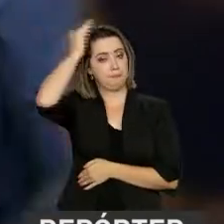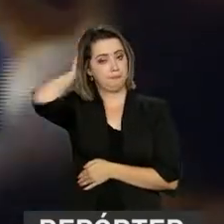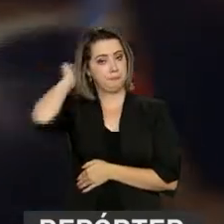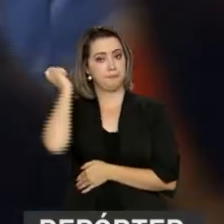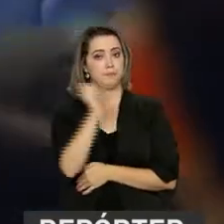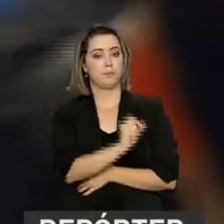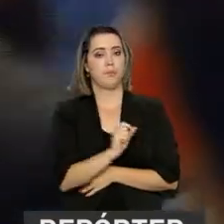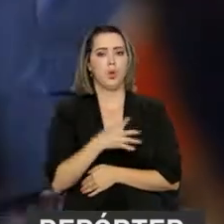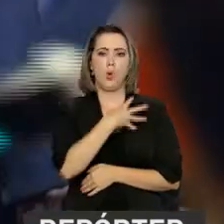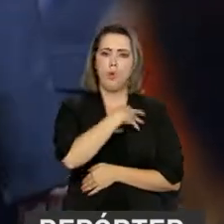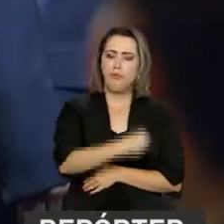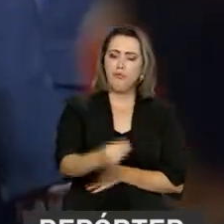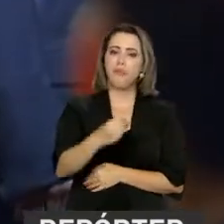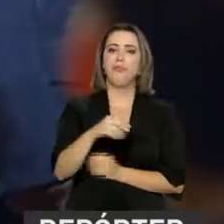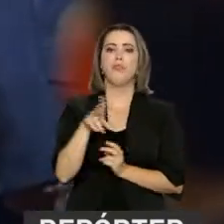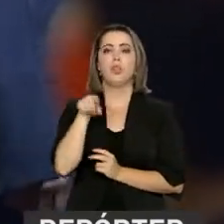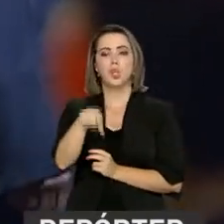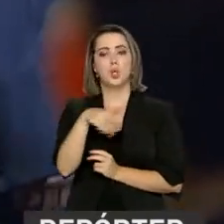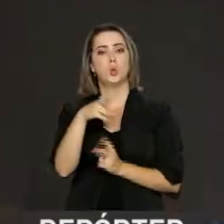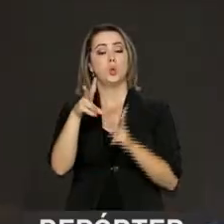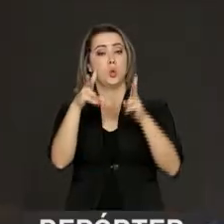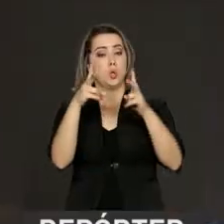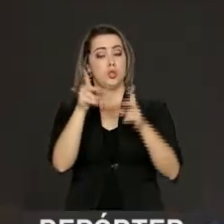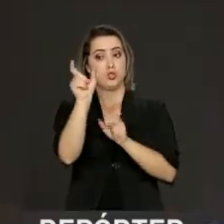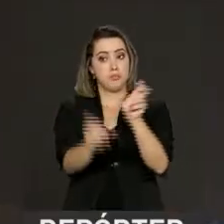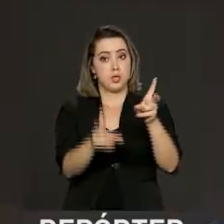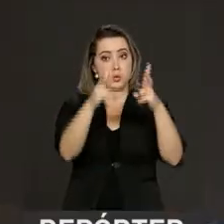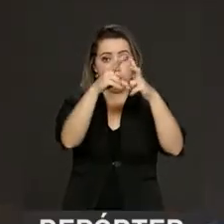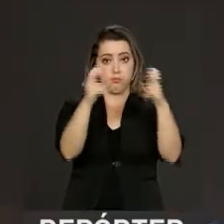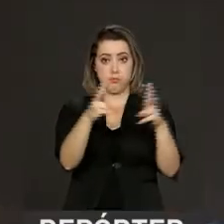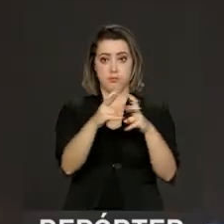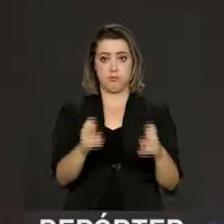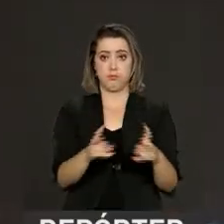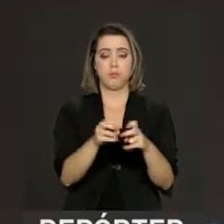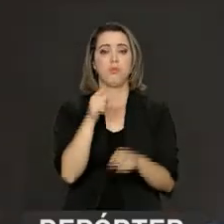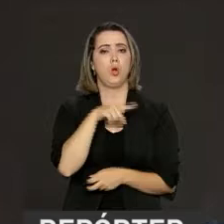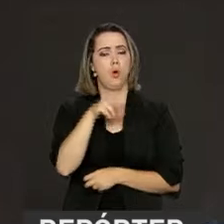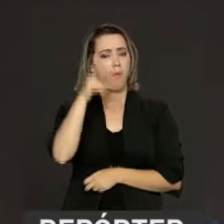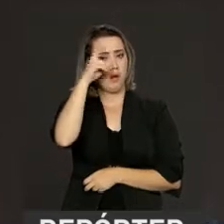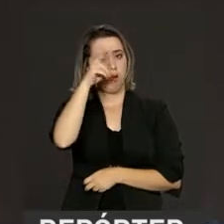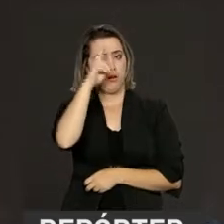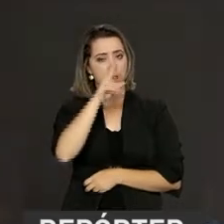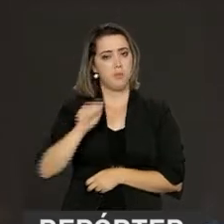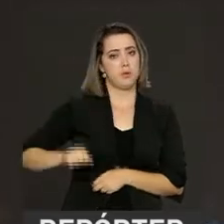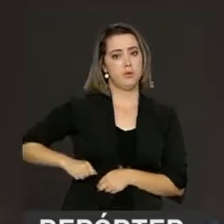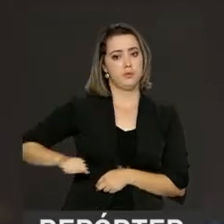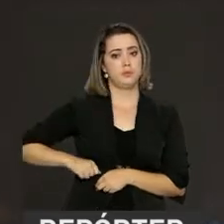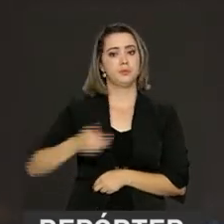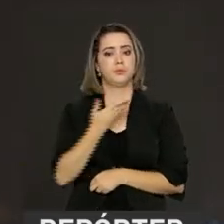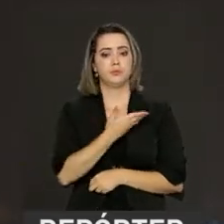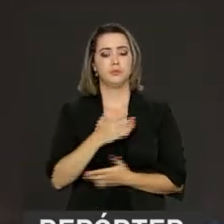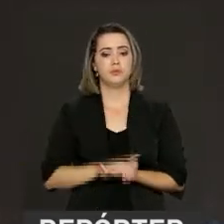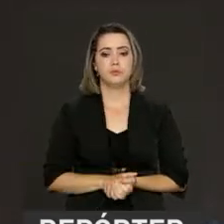um filho daquele país como lembrou o embaixador do líbano no brasil josé